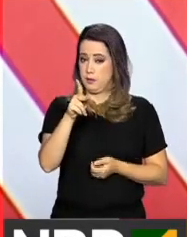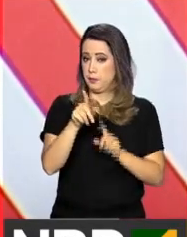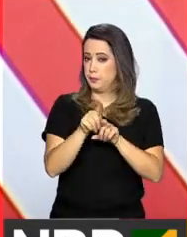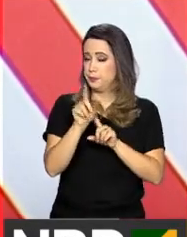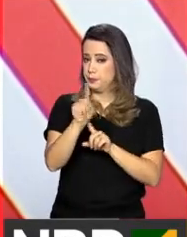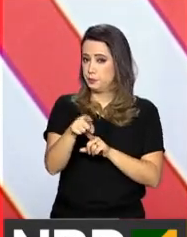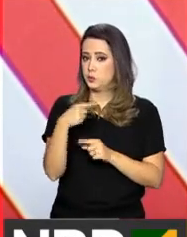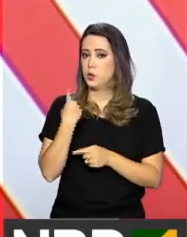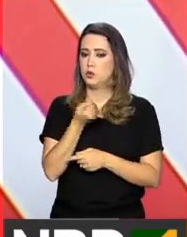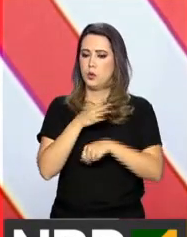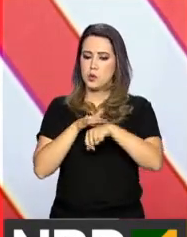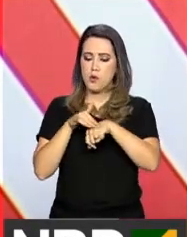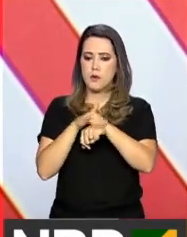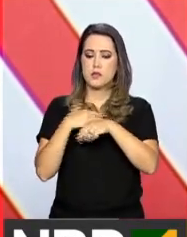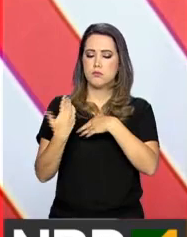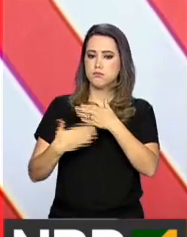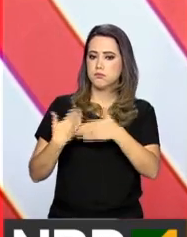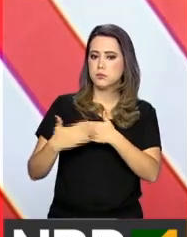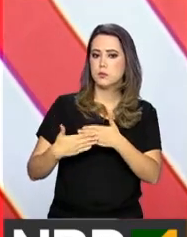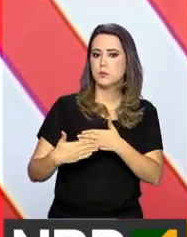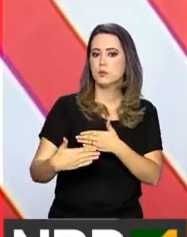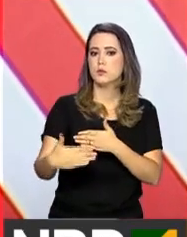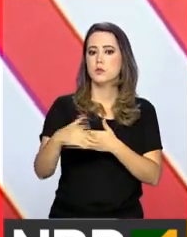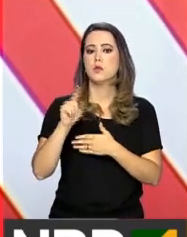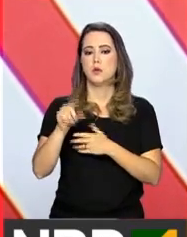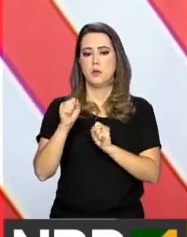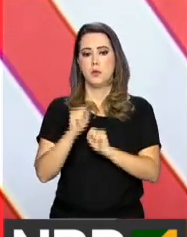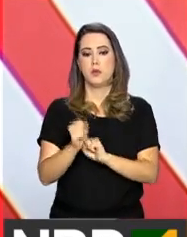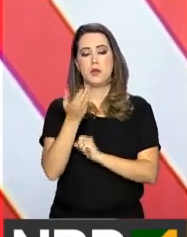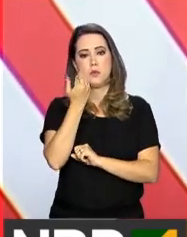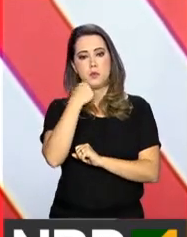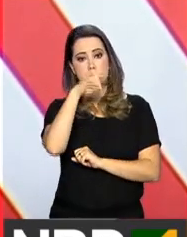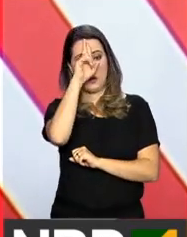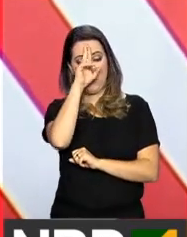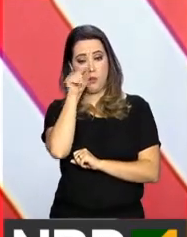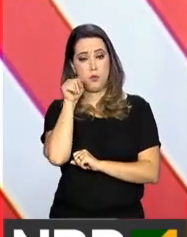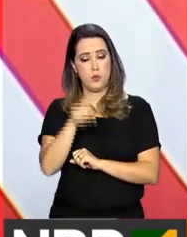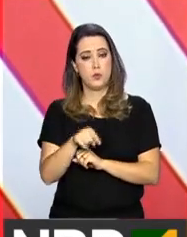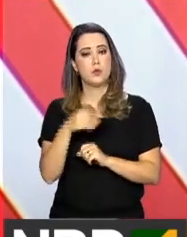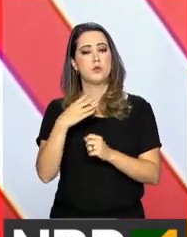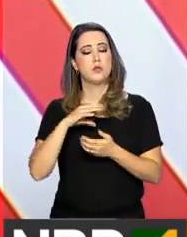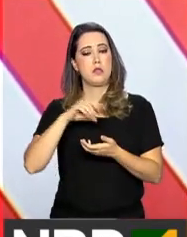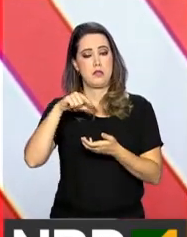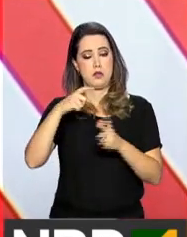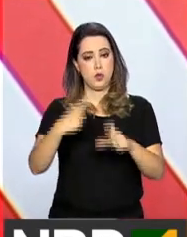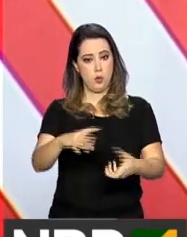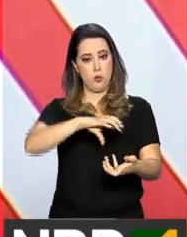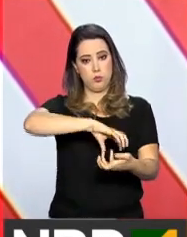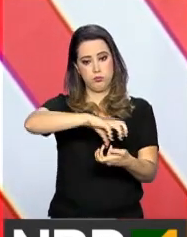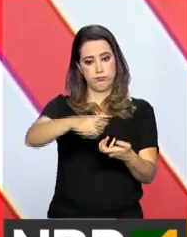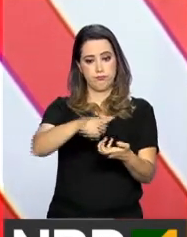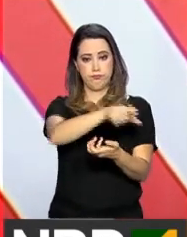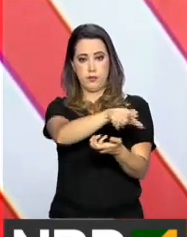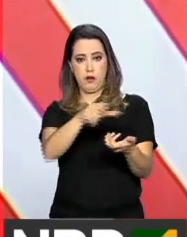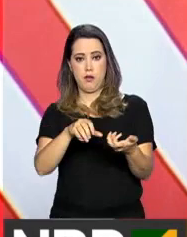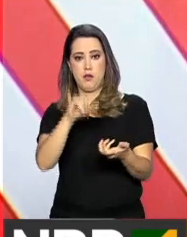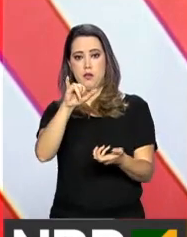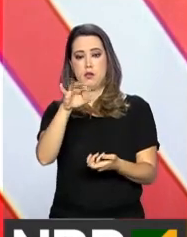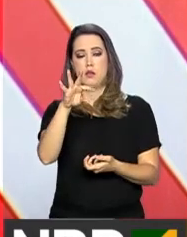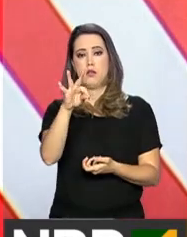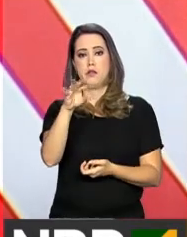que pudemos até estender no almoço aqui no Itamaraty. O